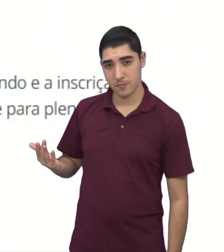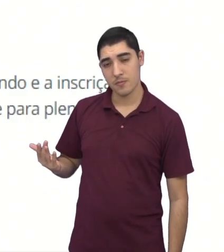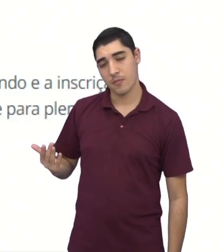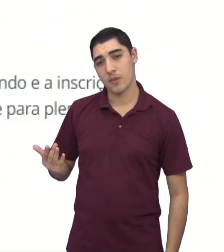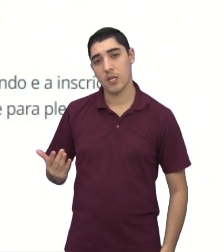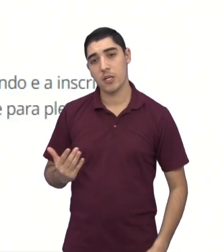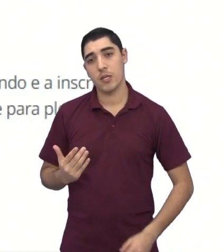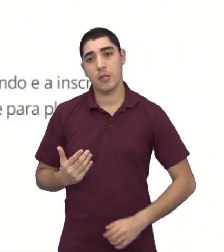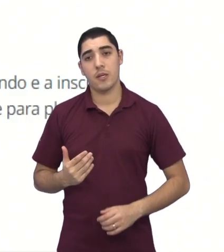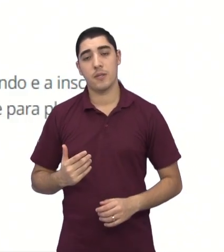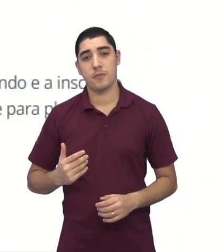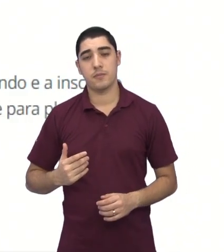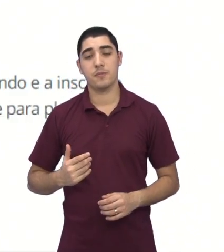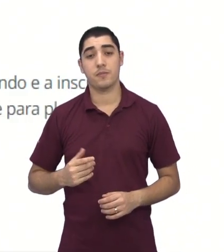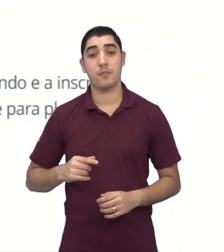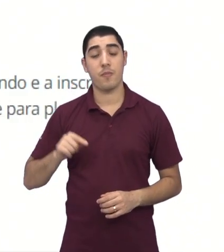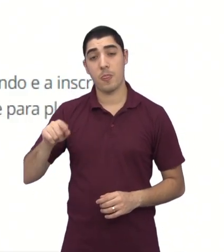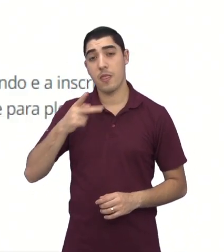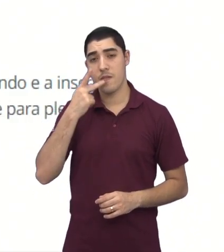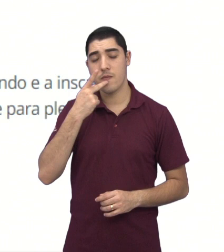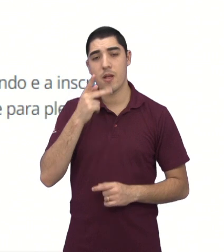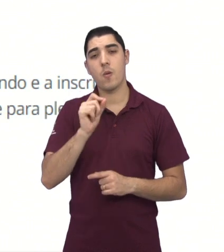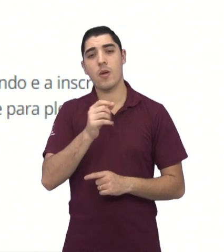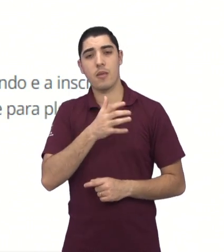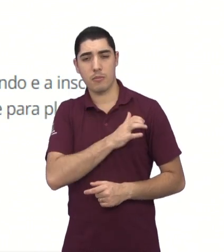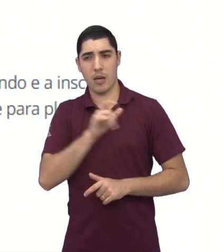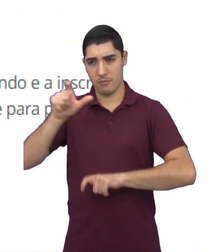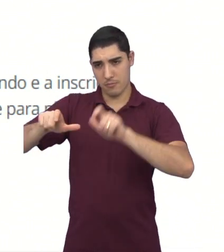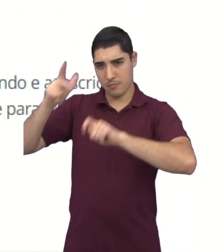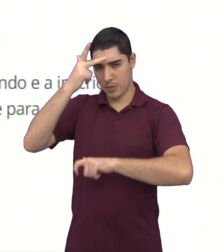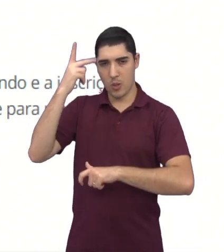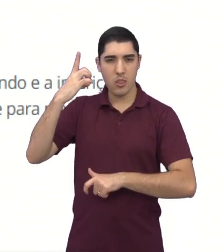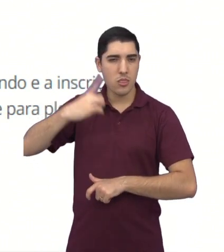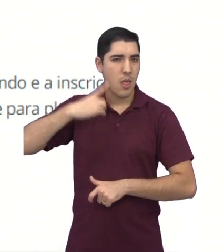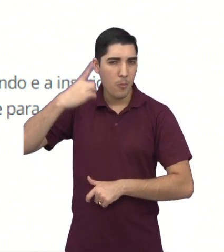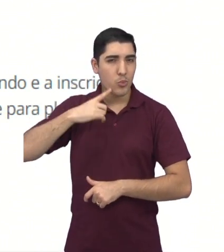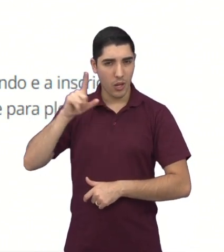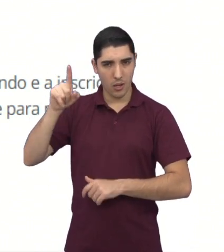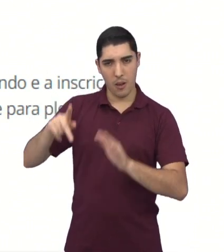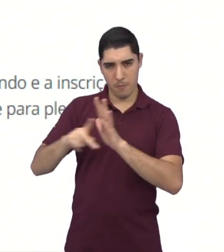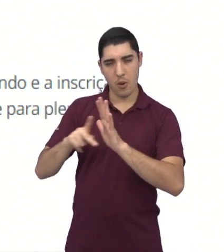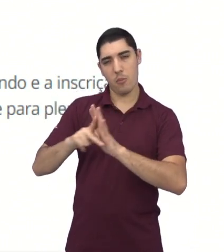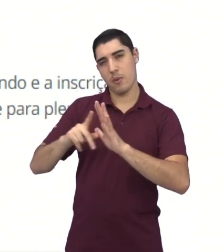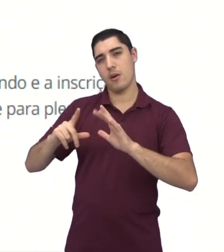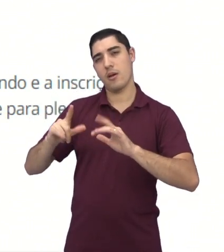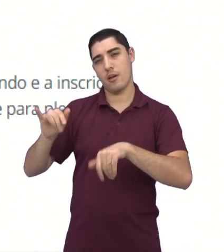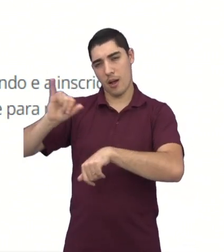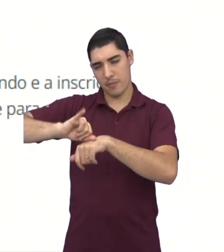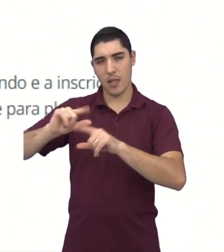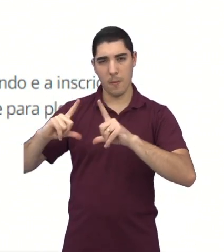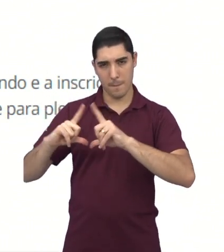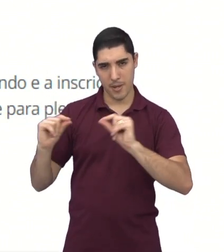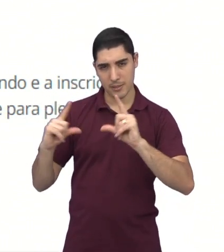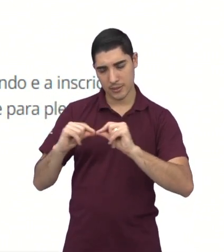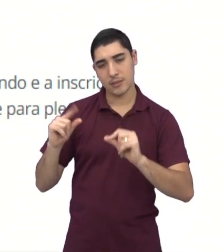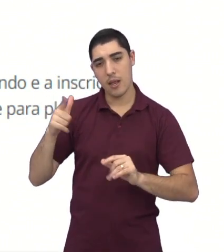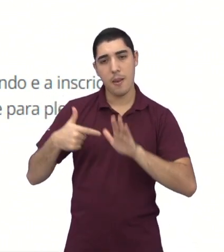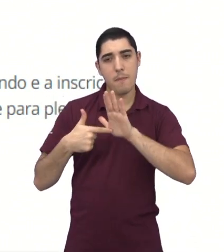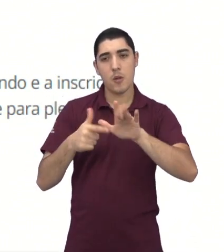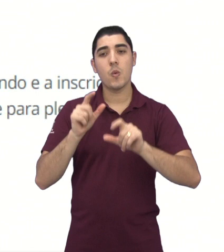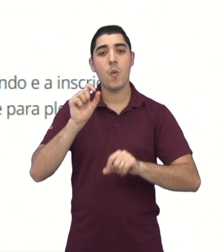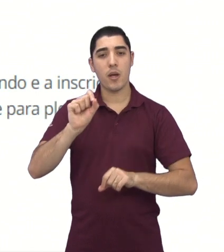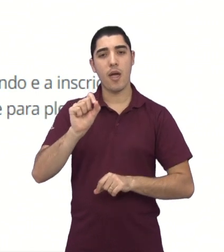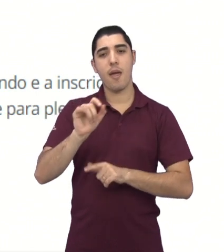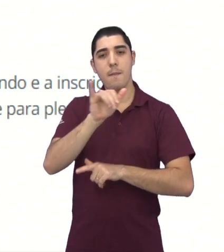Dora. Alegando preconceito, deputados distritais do Distrito Federal aprovam uma mudança na imagem que representa